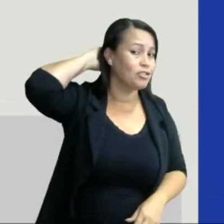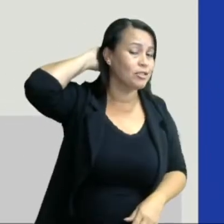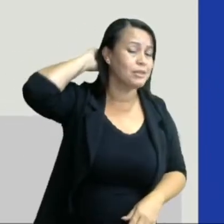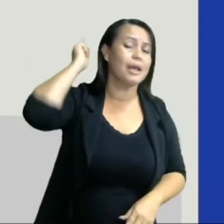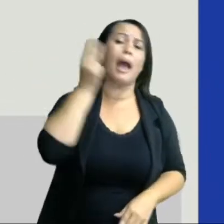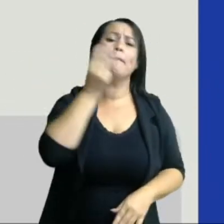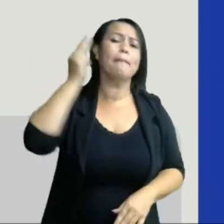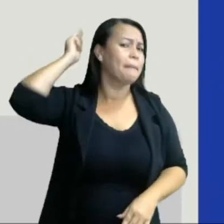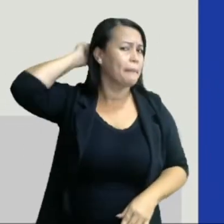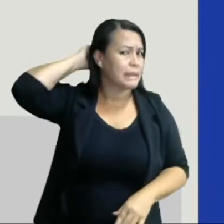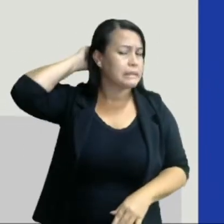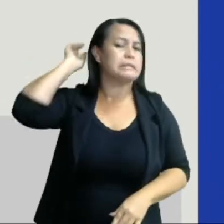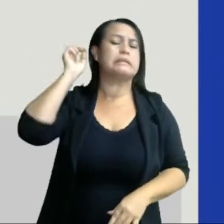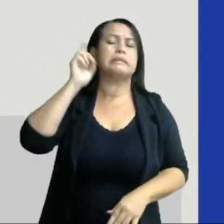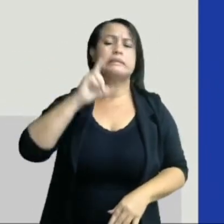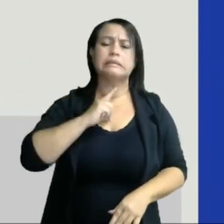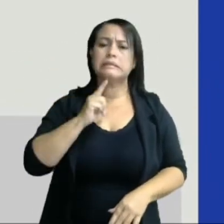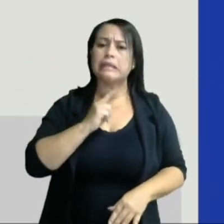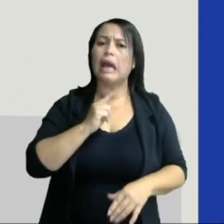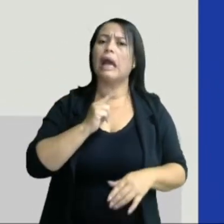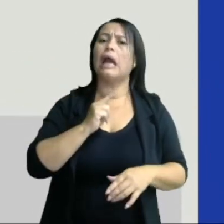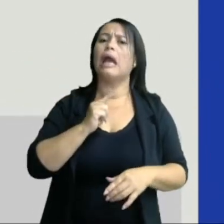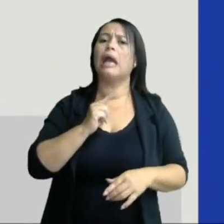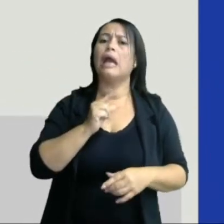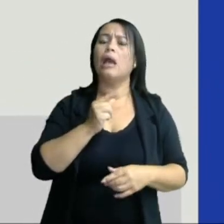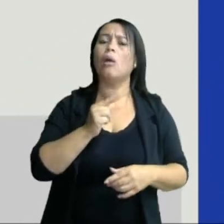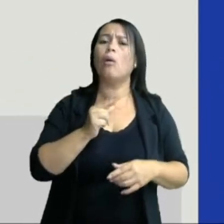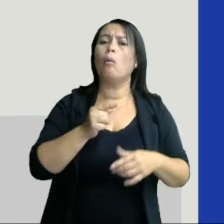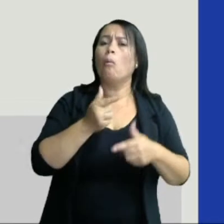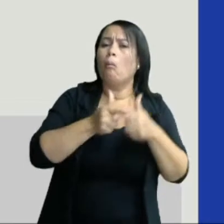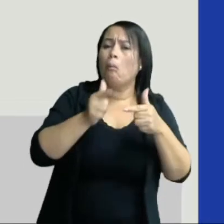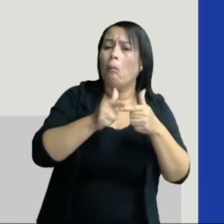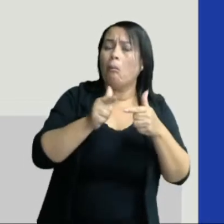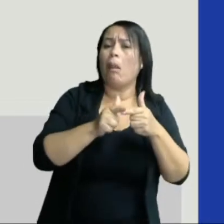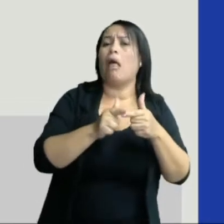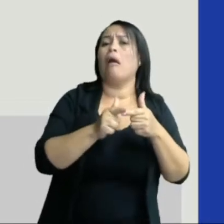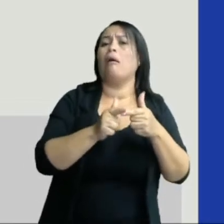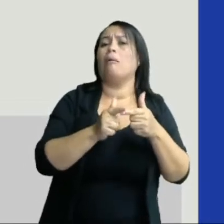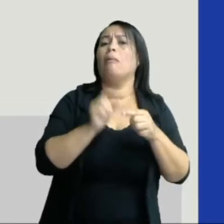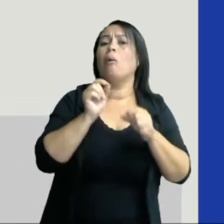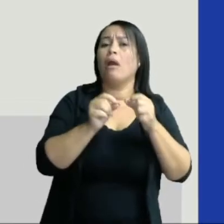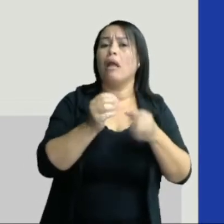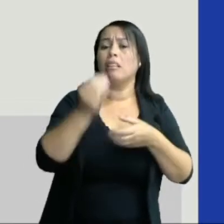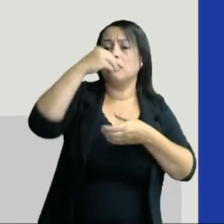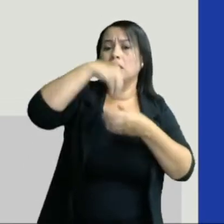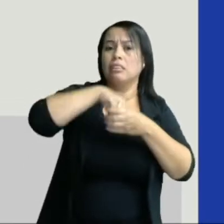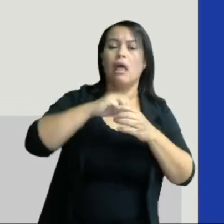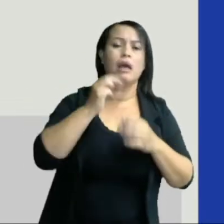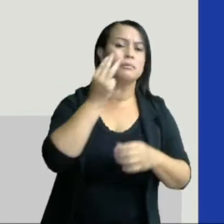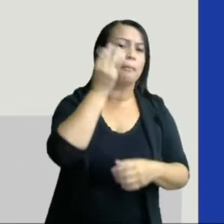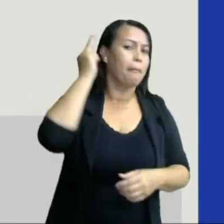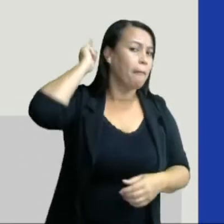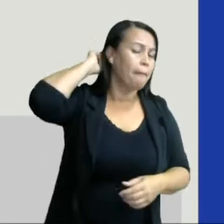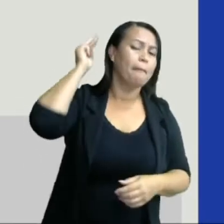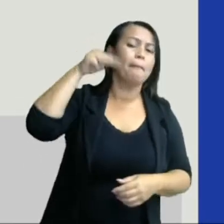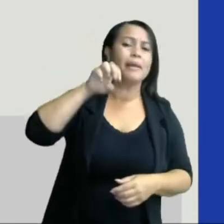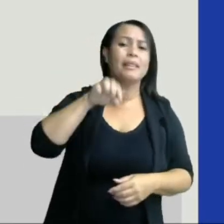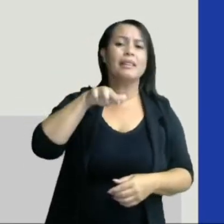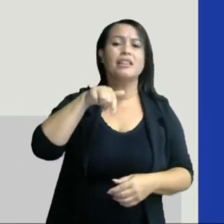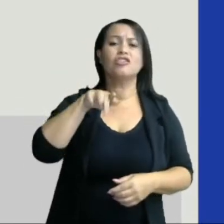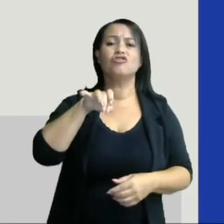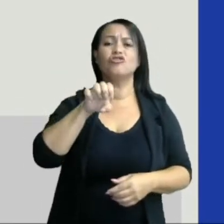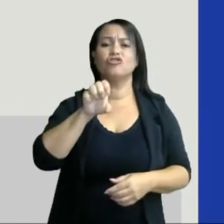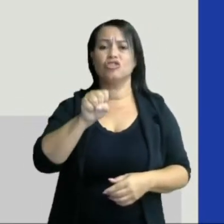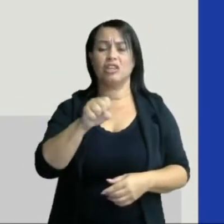A meningite são as inflamações das meninges. As meninges são 3 camadas, como